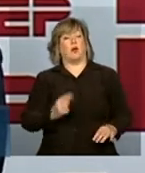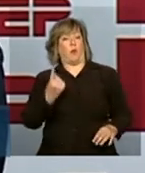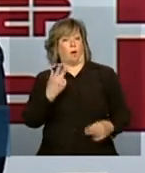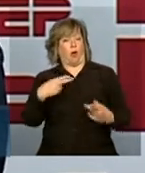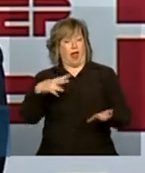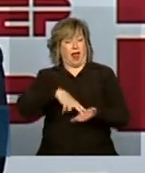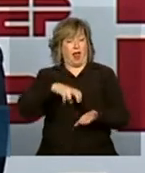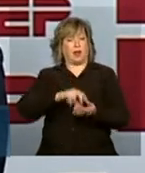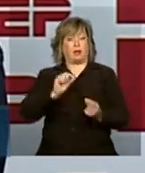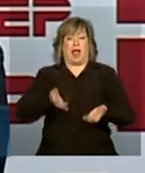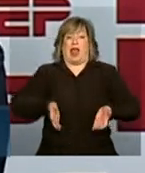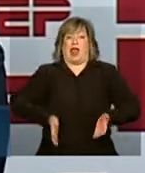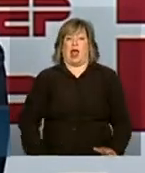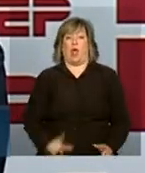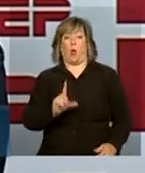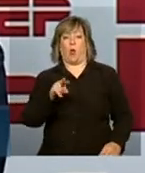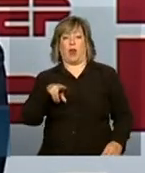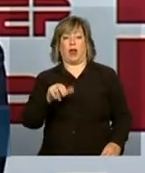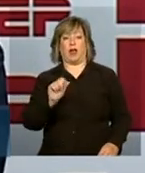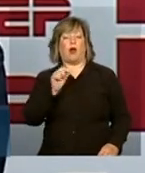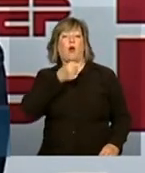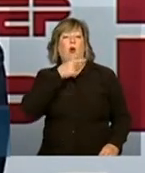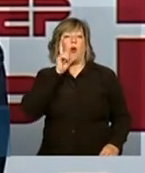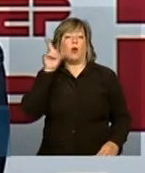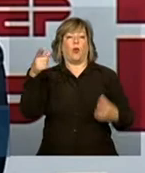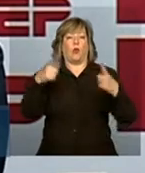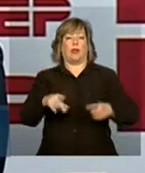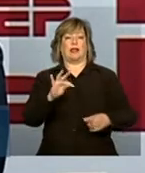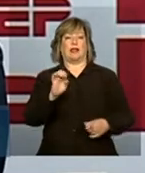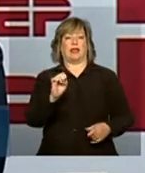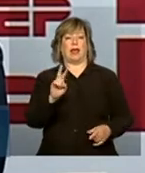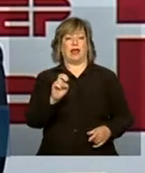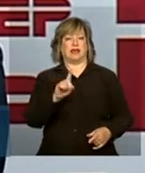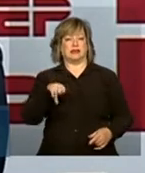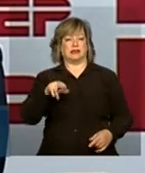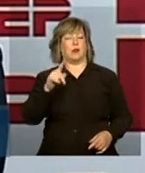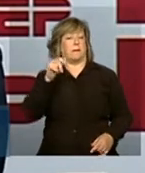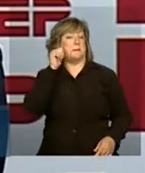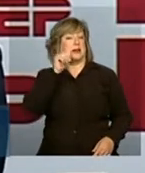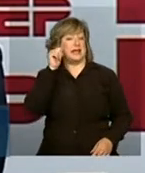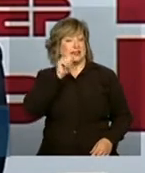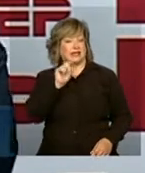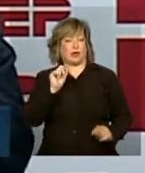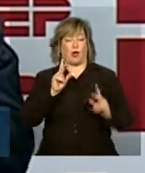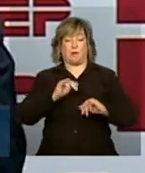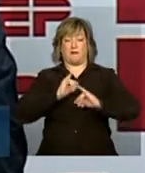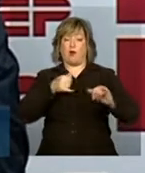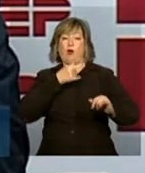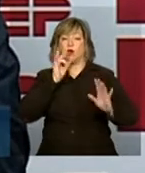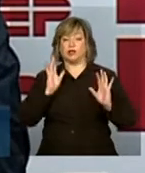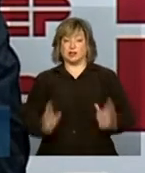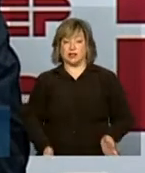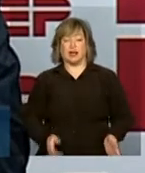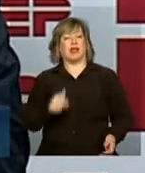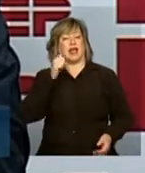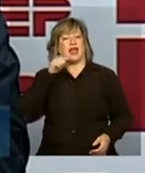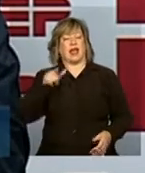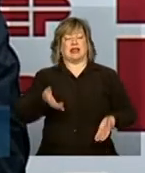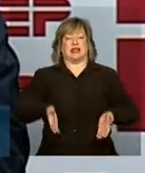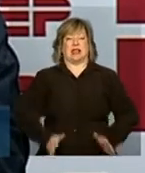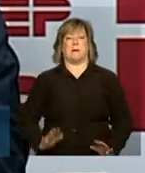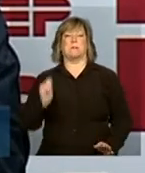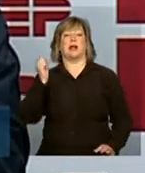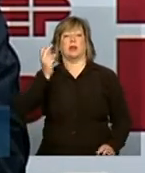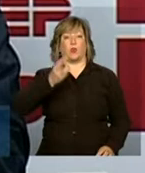foi o nascimento da Luna, ontem em Teresina. É uma menina, como nós dissemos ontem. Ela nasceu de